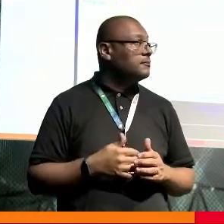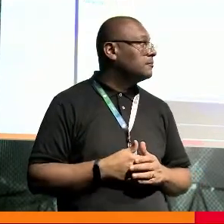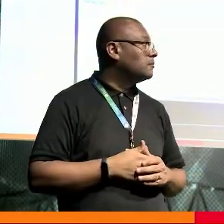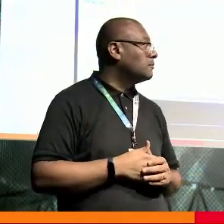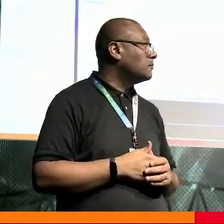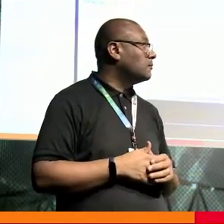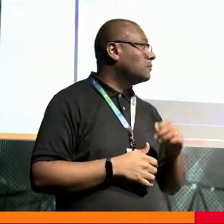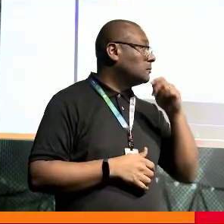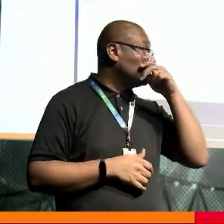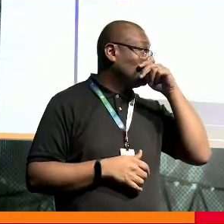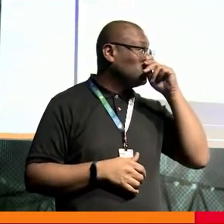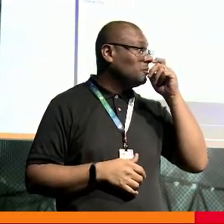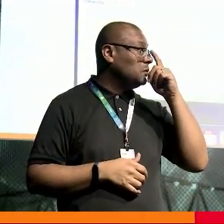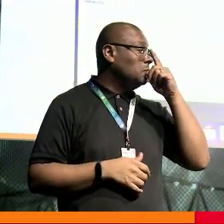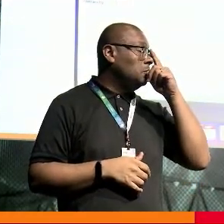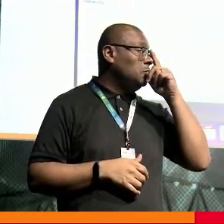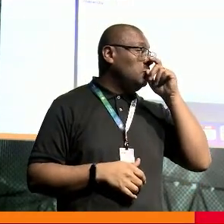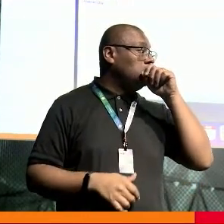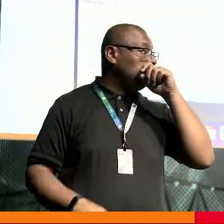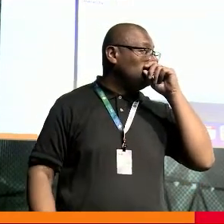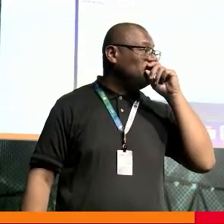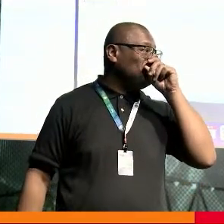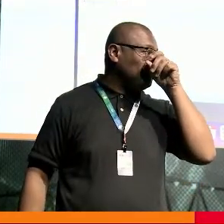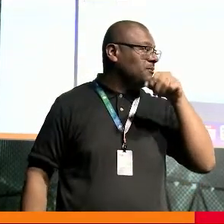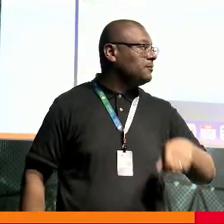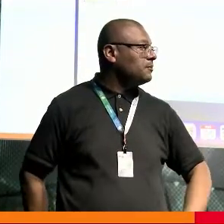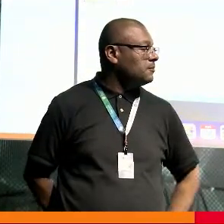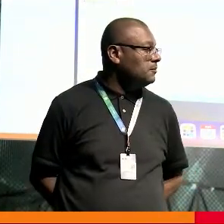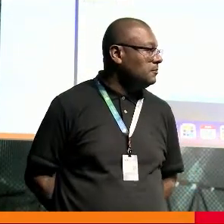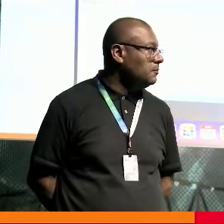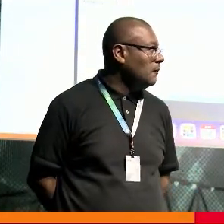Ah, tá bom. Aqui,